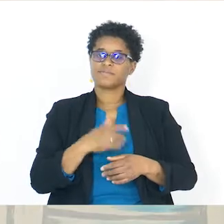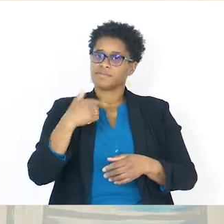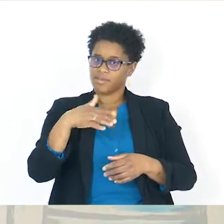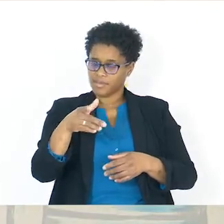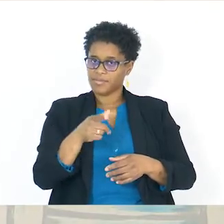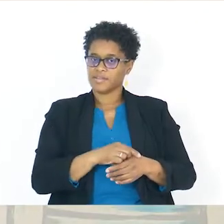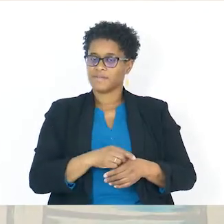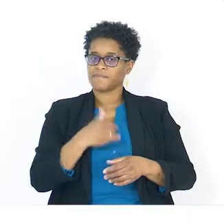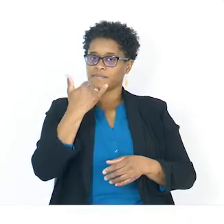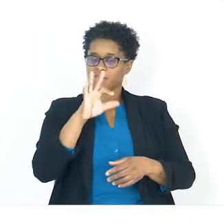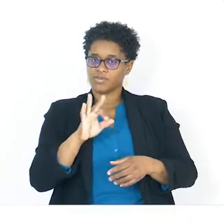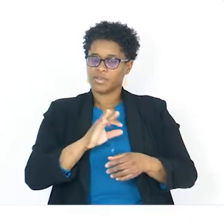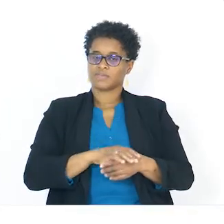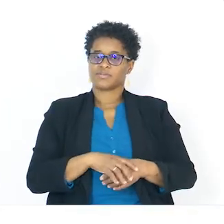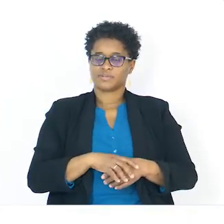Então, teremos